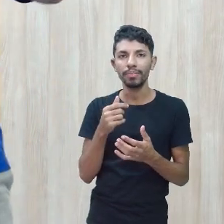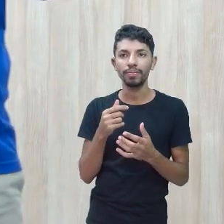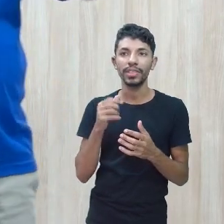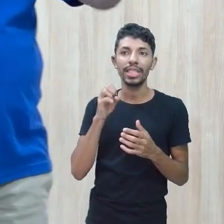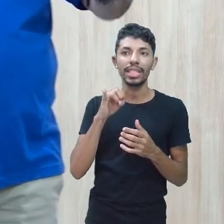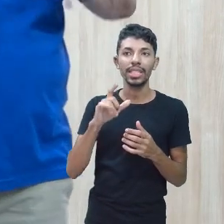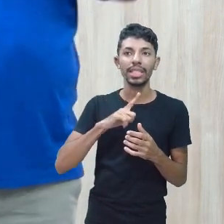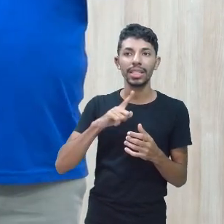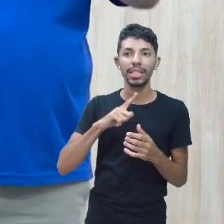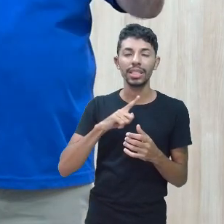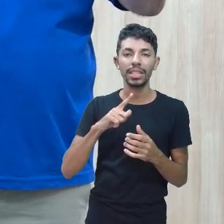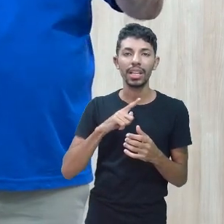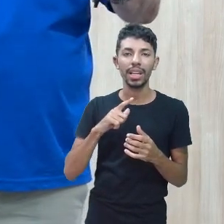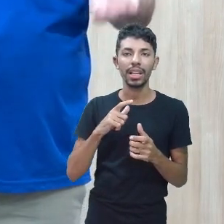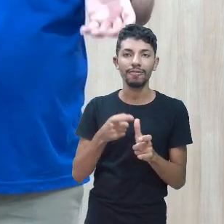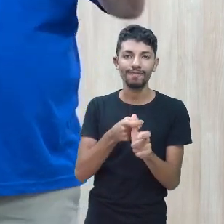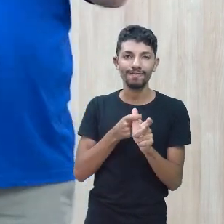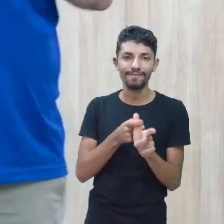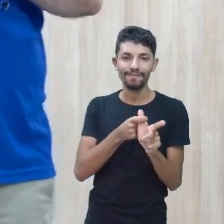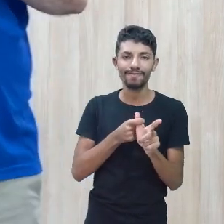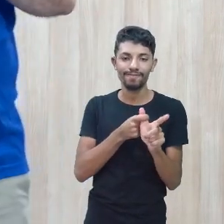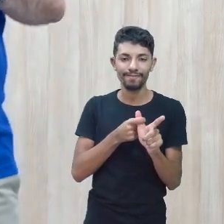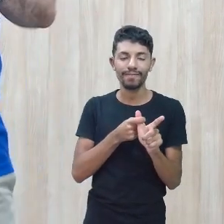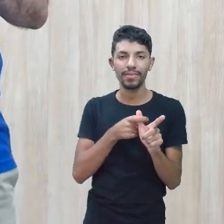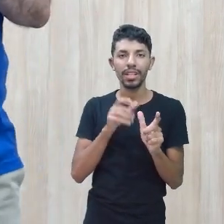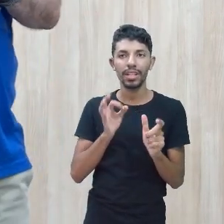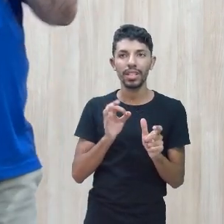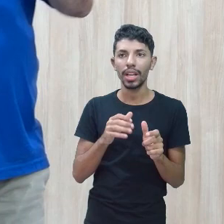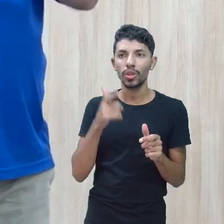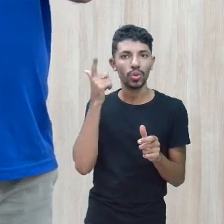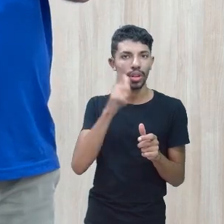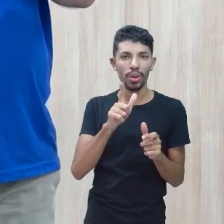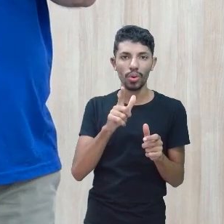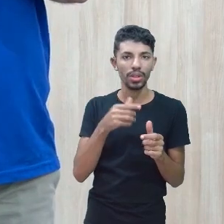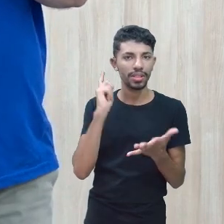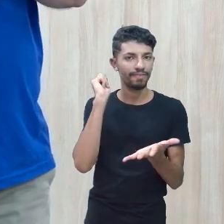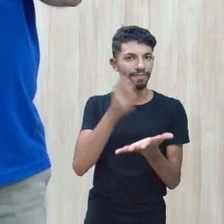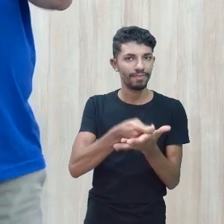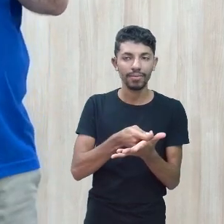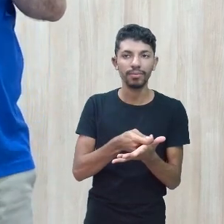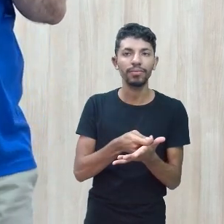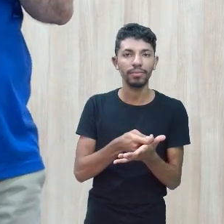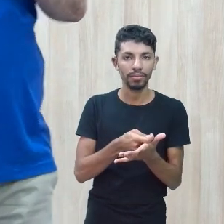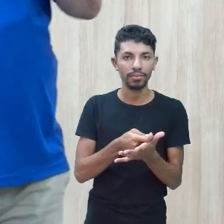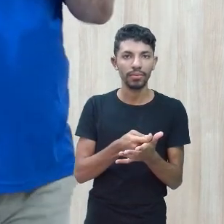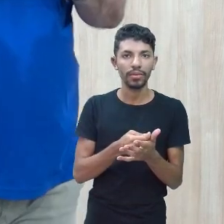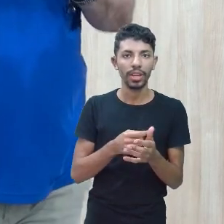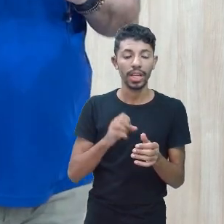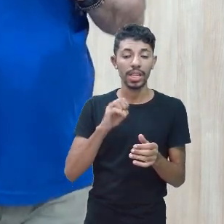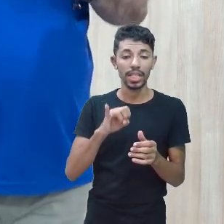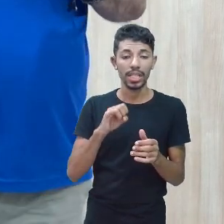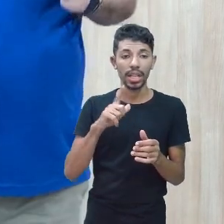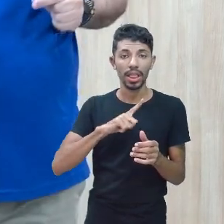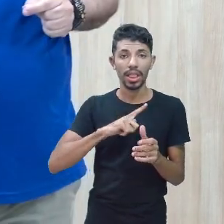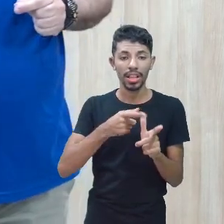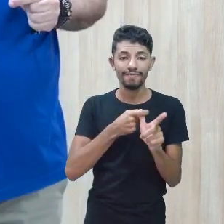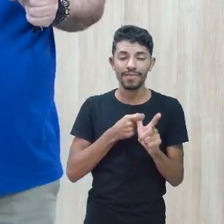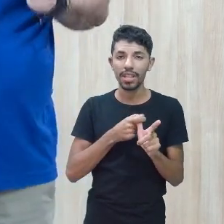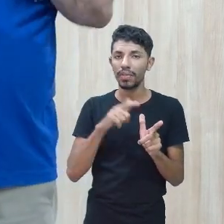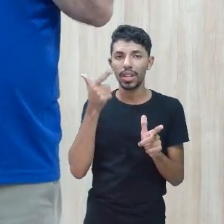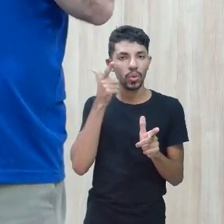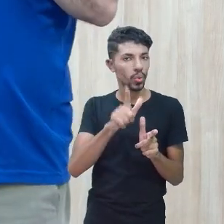contraindo um débito, né, não conseguia pagar, a pena por ele não conseguir pagar aquele débito era se tornar